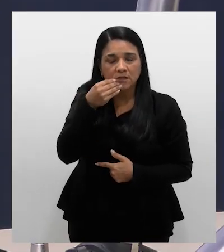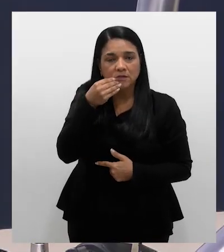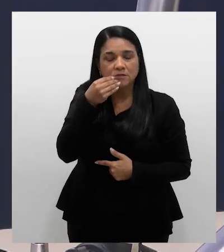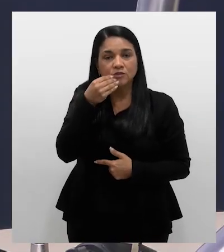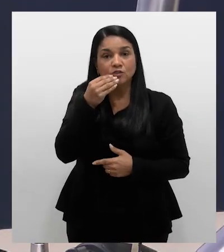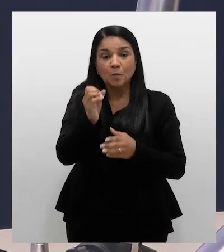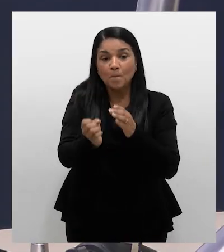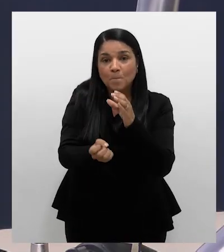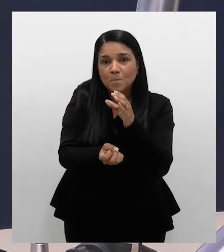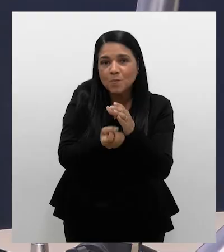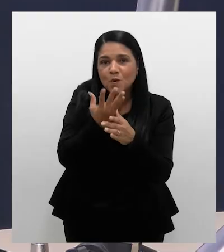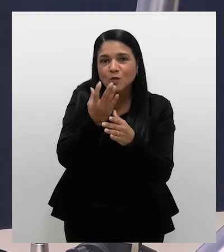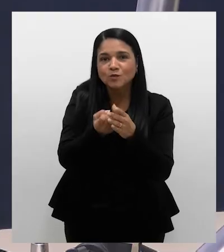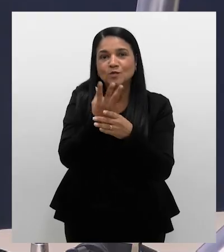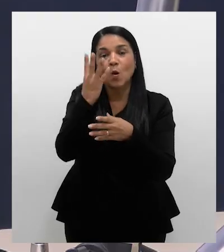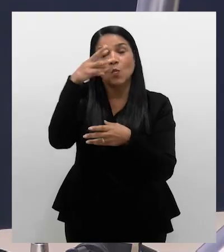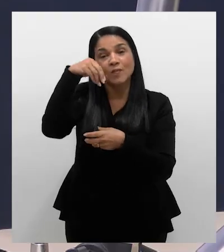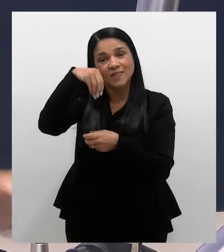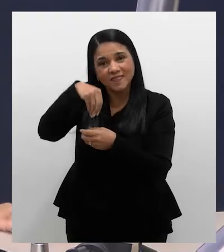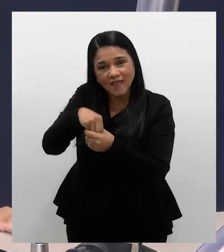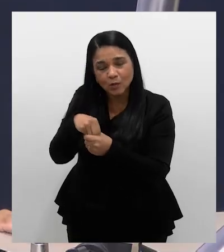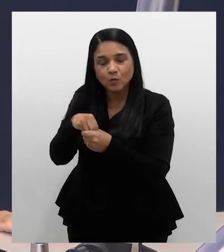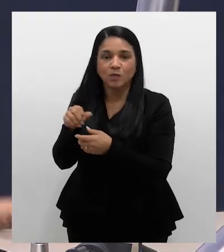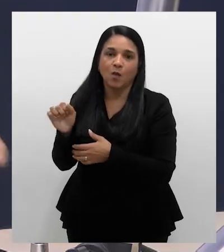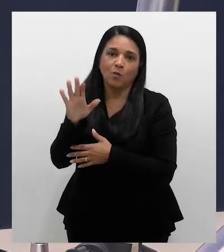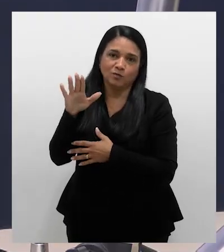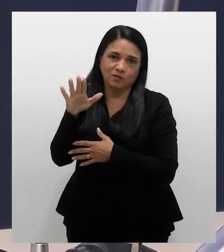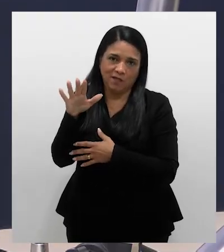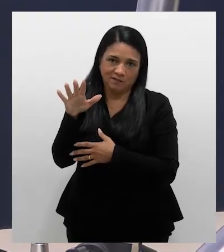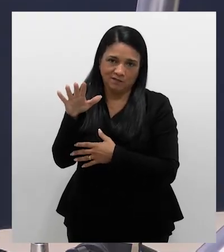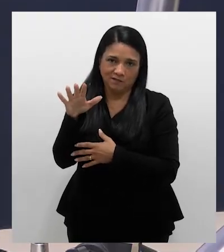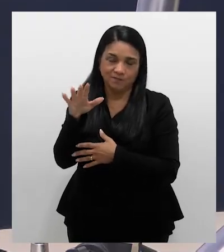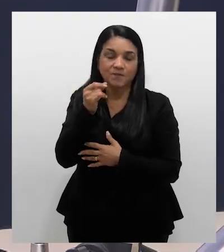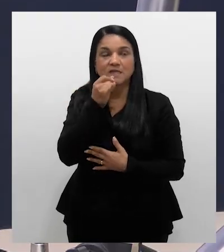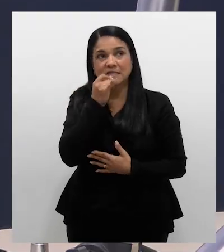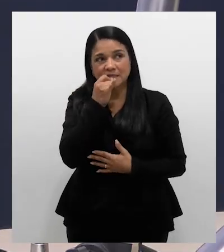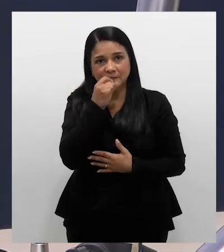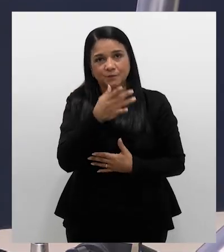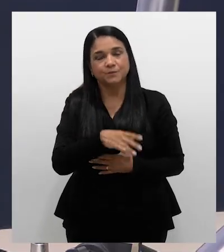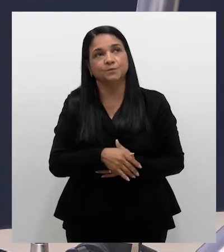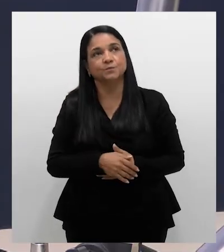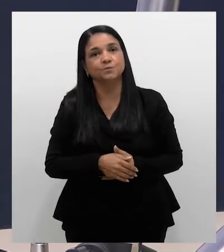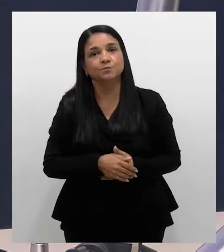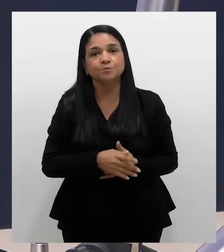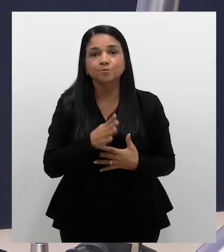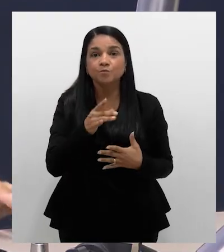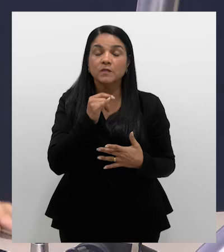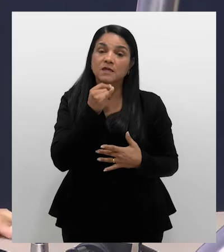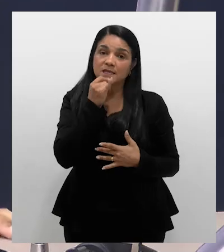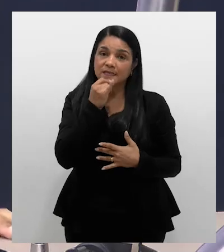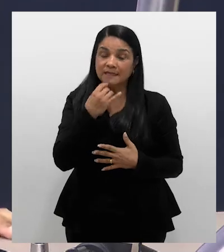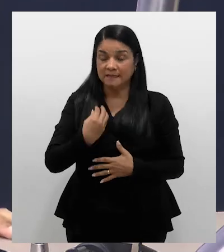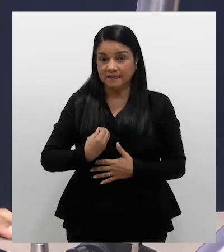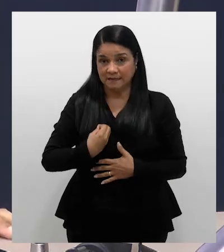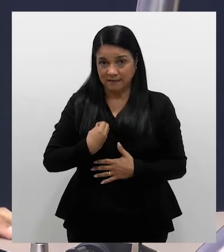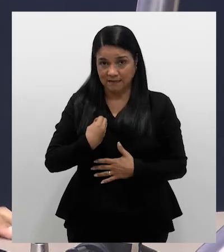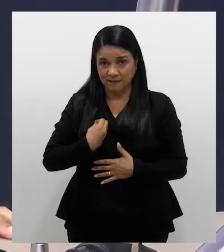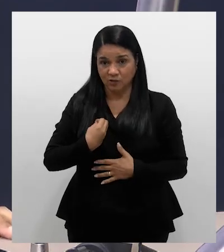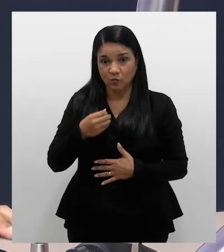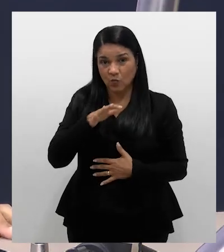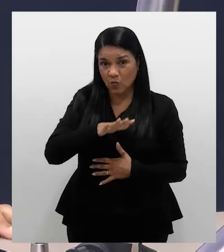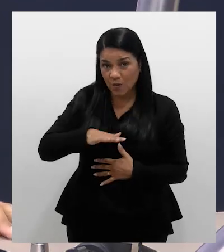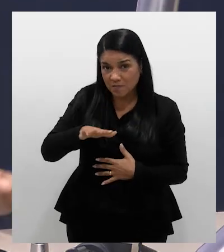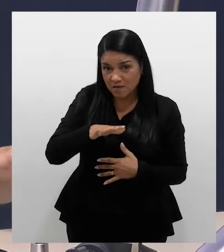oportunidade de produção para dentro da comunidade ou próximo. Por exemplo, se existe